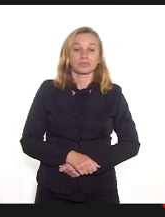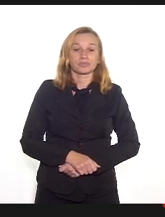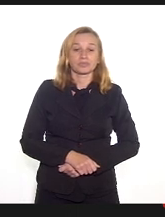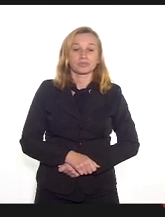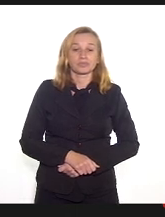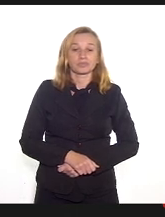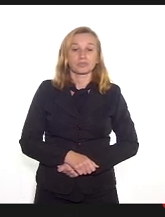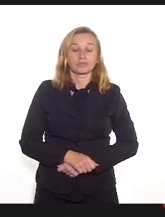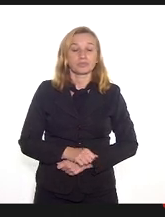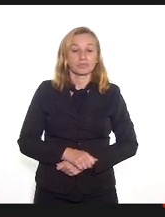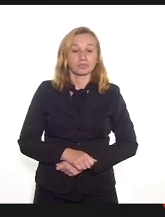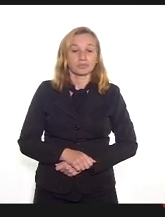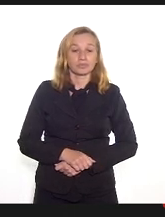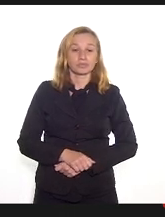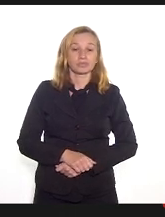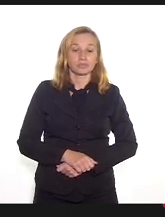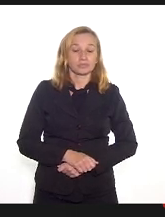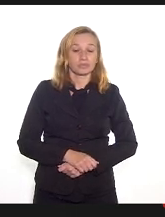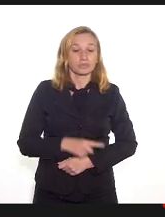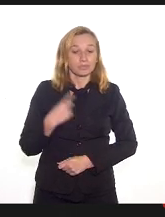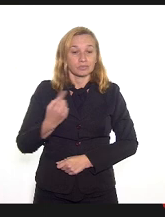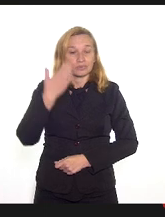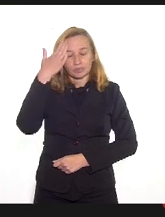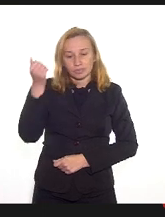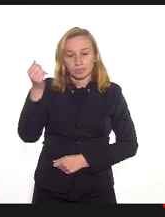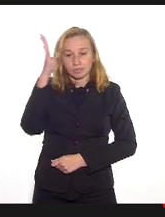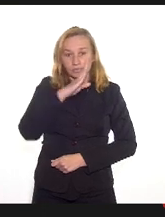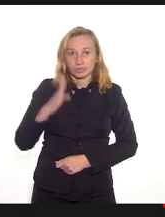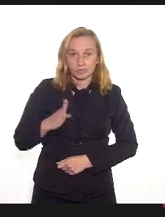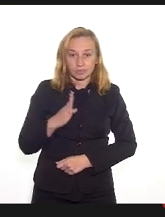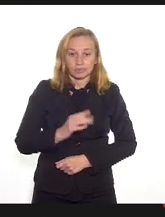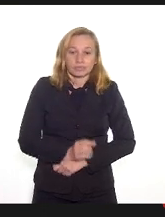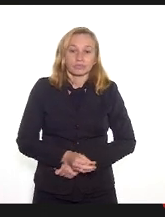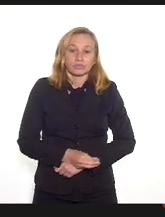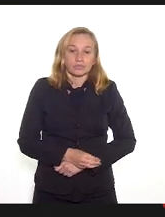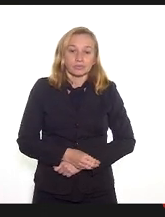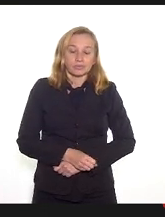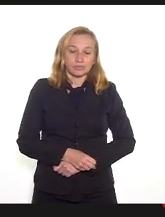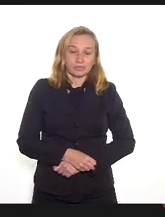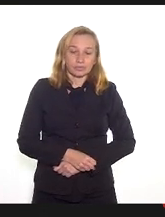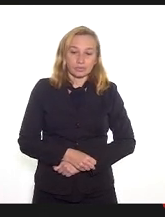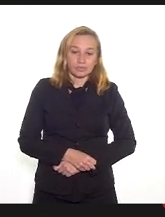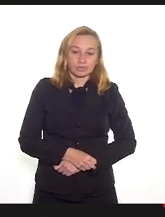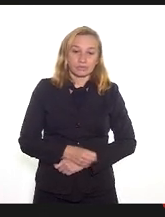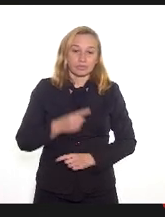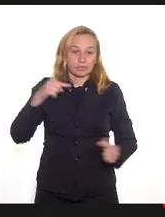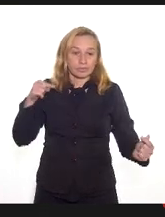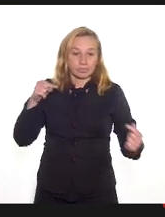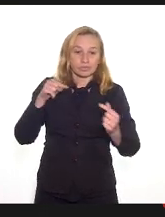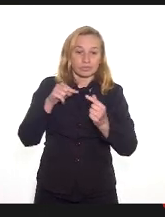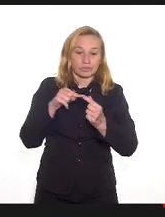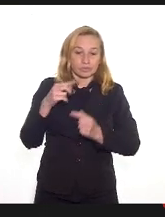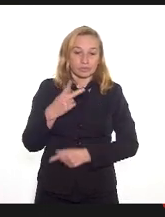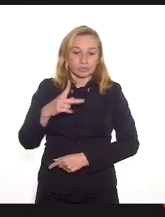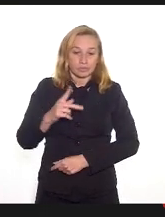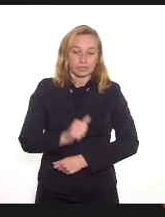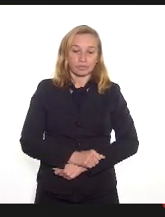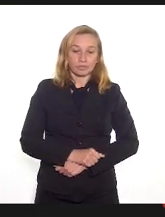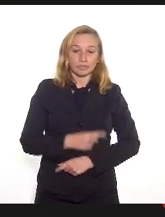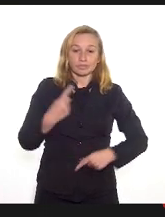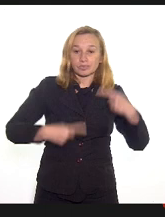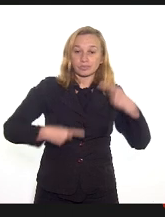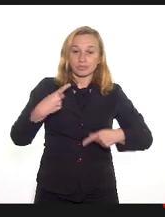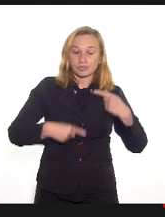mais relevante quando nós sabemos que o Brasil tem, dentre os seus objetivos de